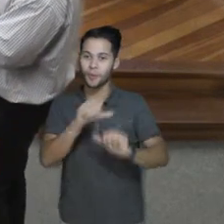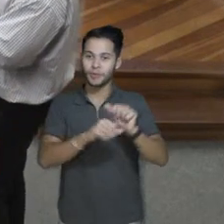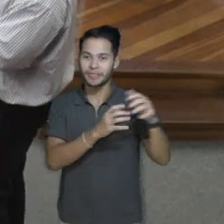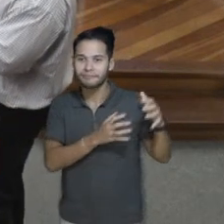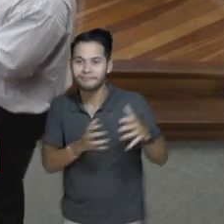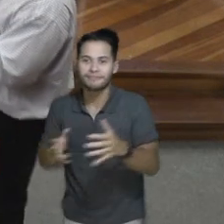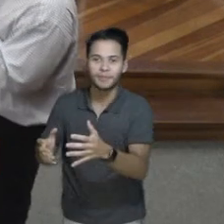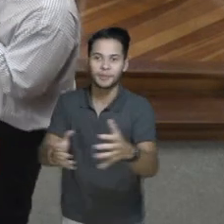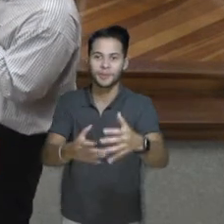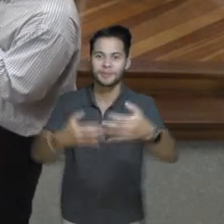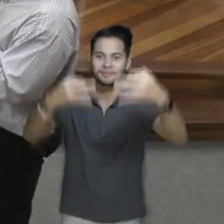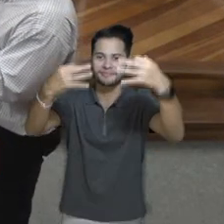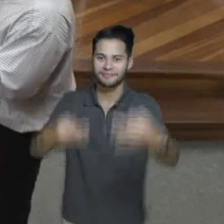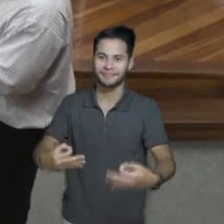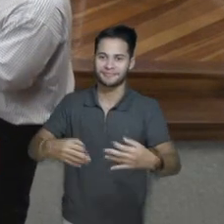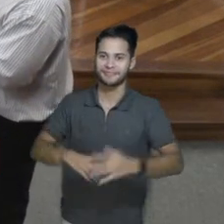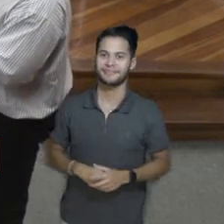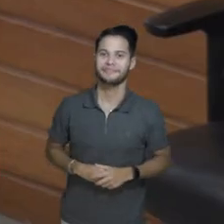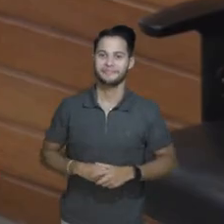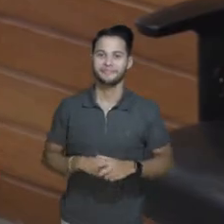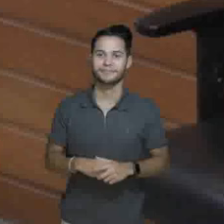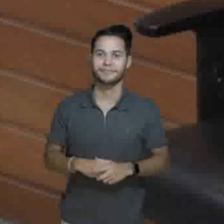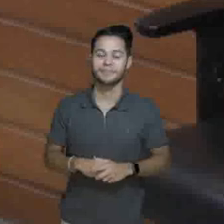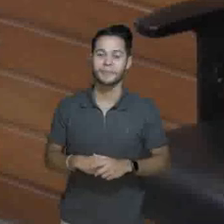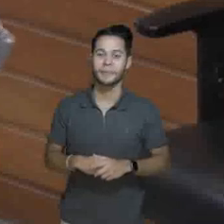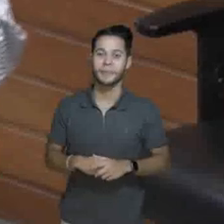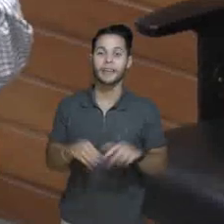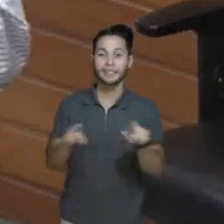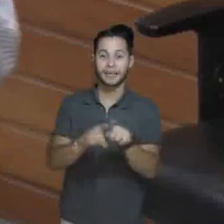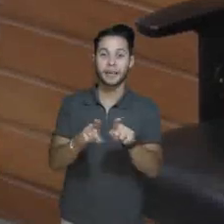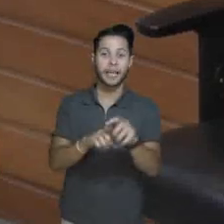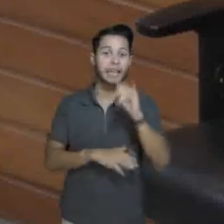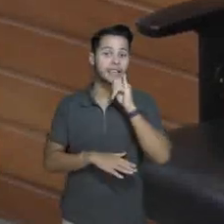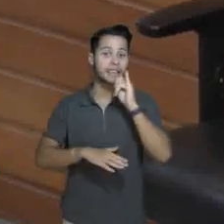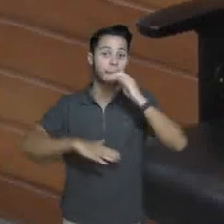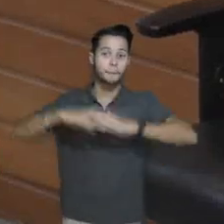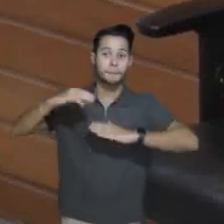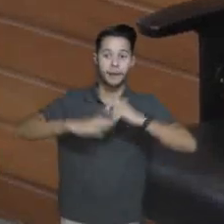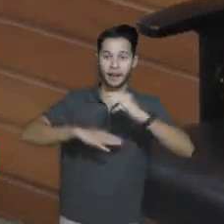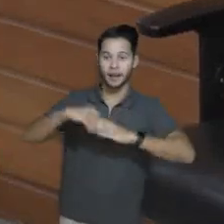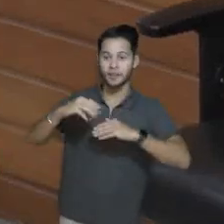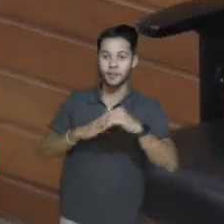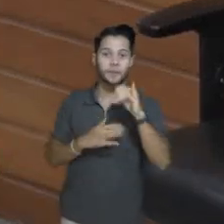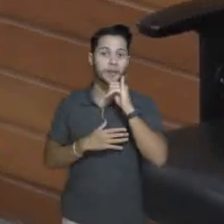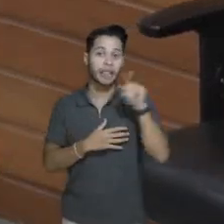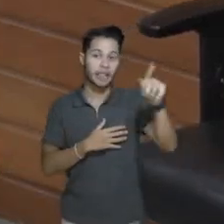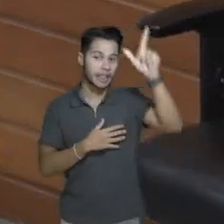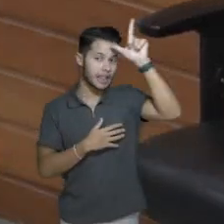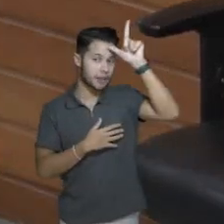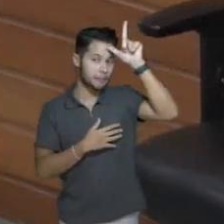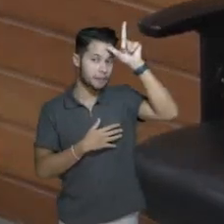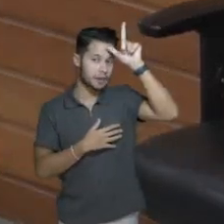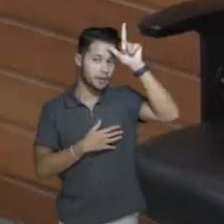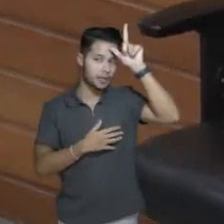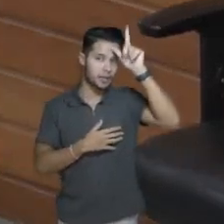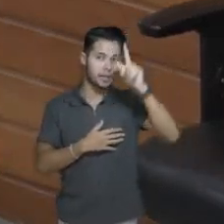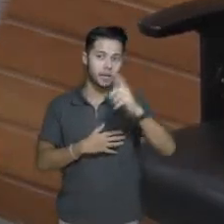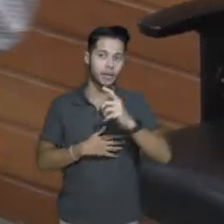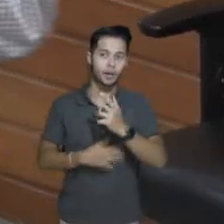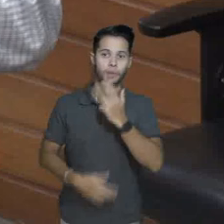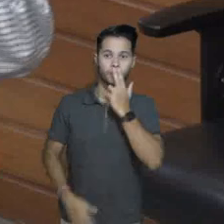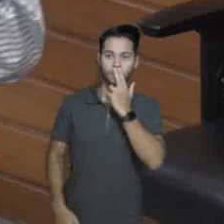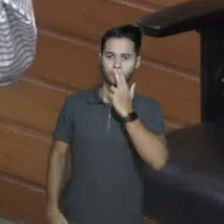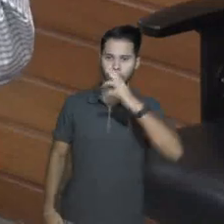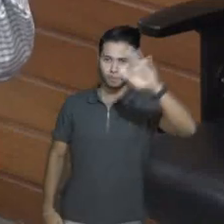mágica a partir de exemplos práticos han arand na Alemanha nazista eh elenor ostron com os